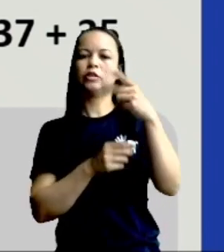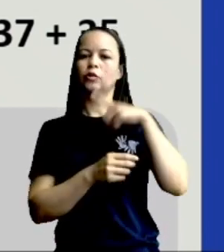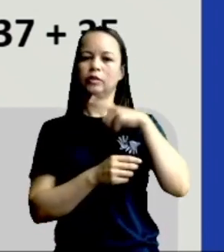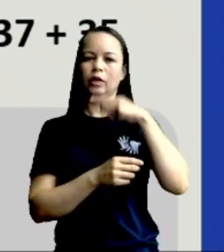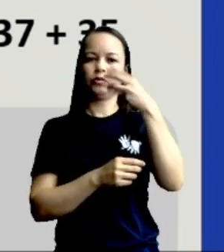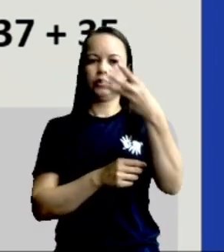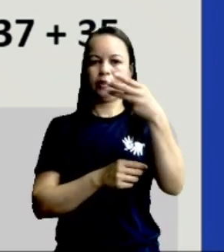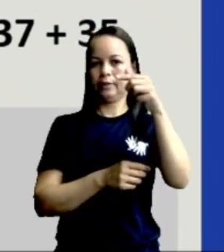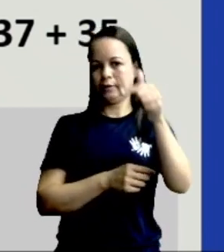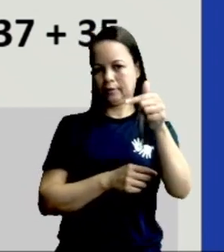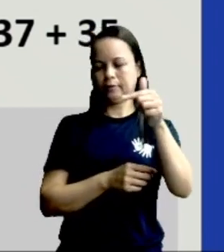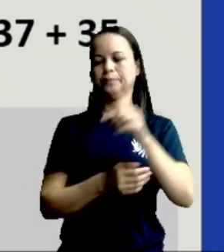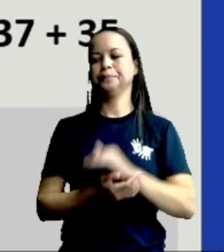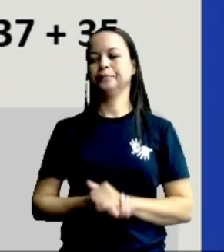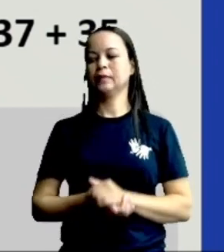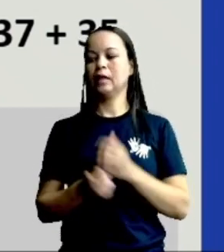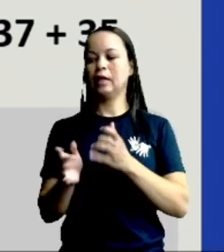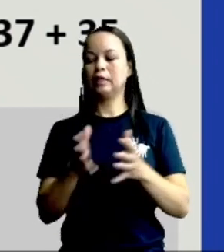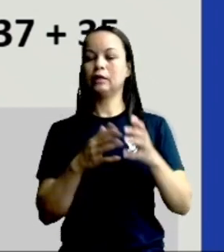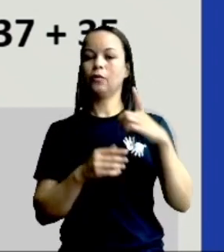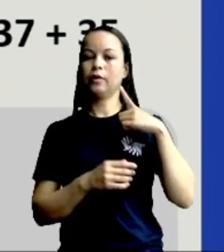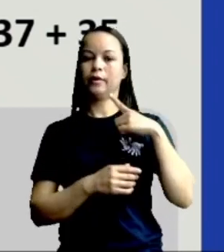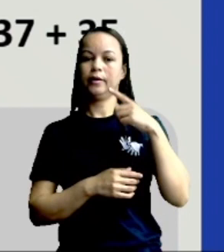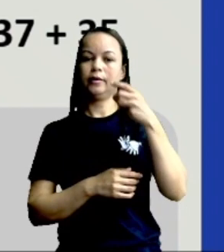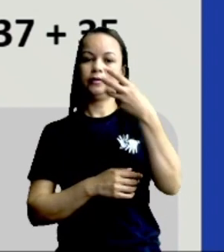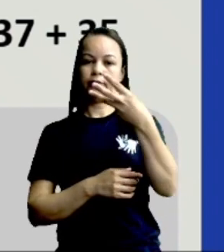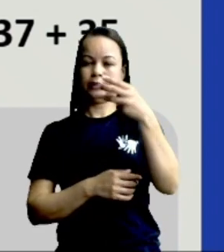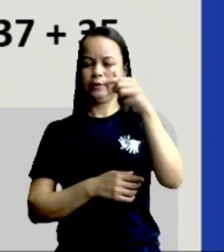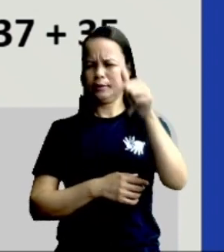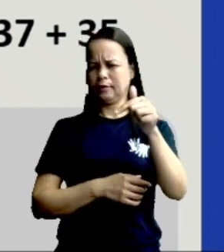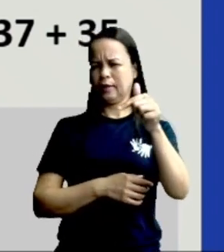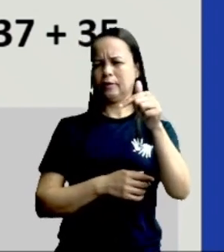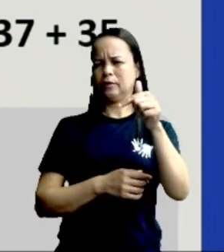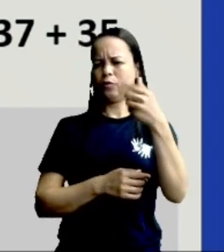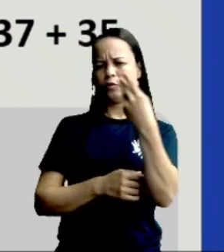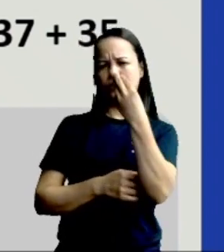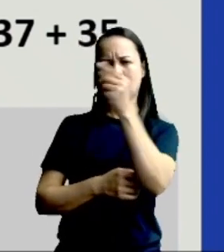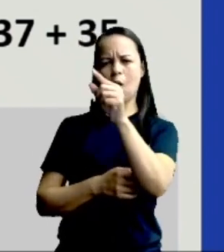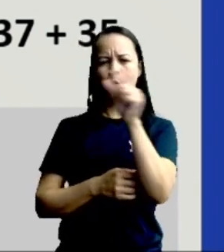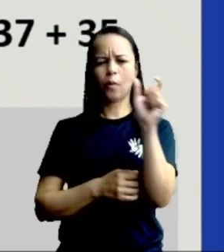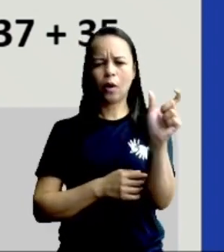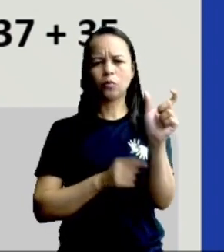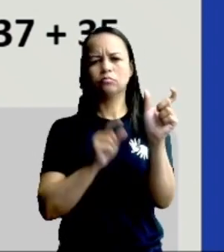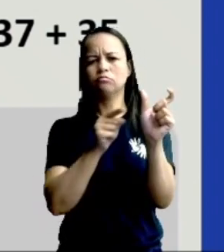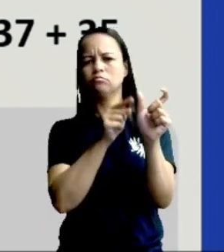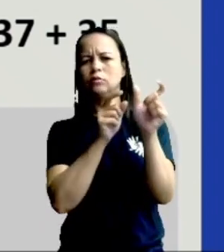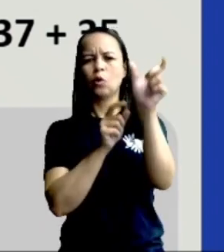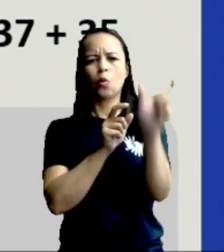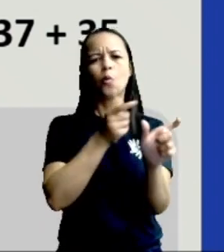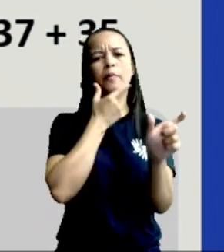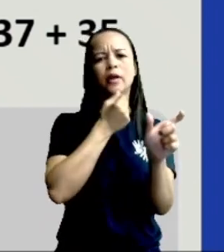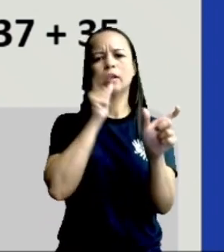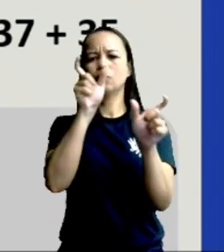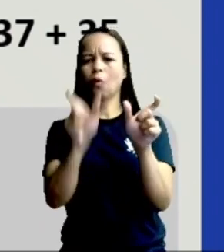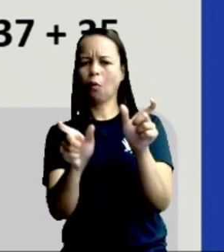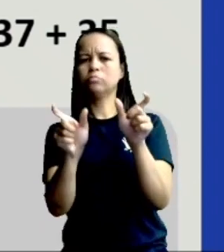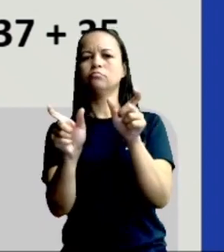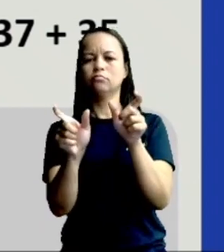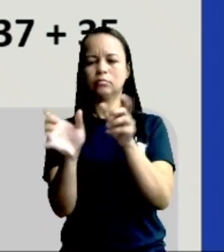37. Beleza? Então aí, 37. Tanto para um quanto para outro. Por que eu fiz isso? Porque eu fiz a